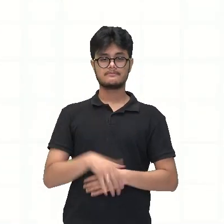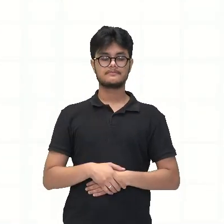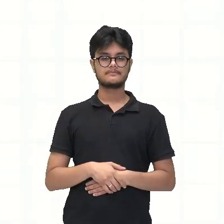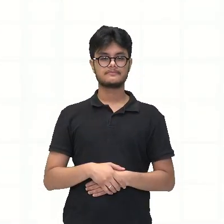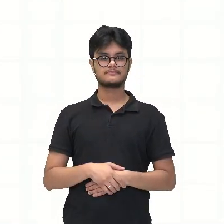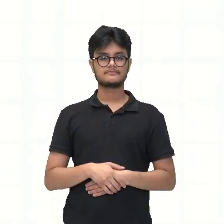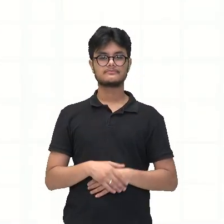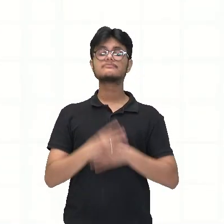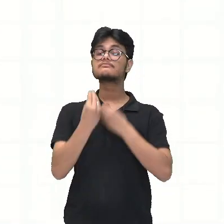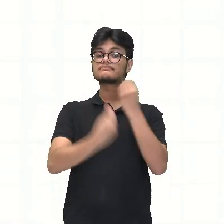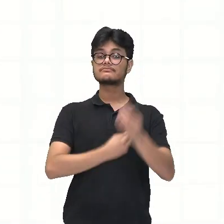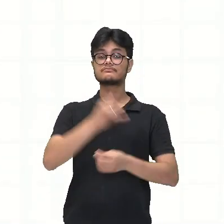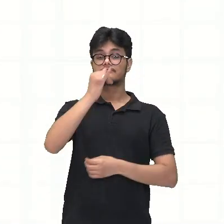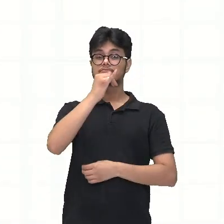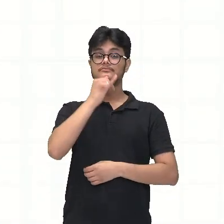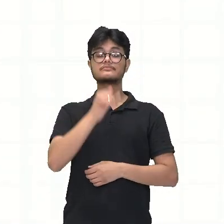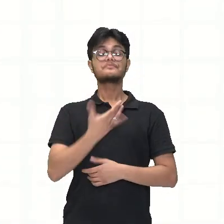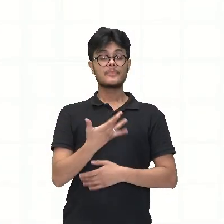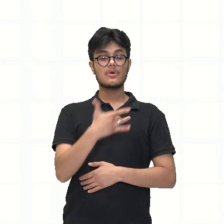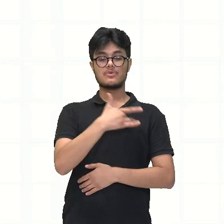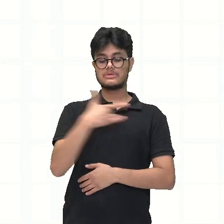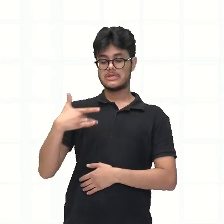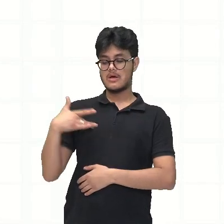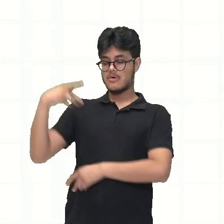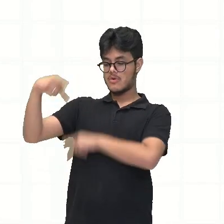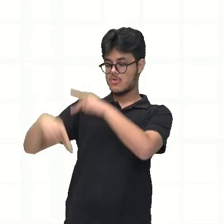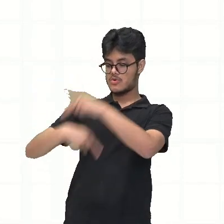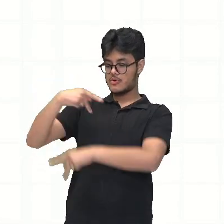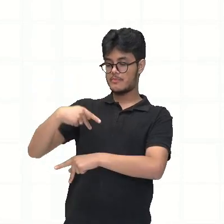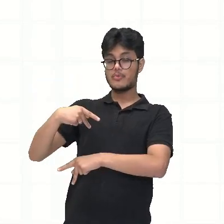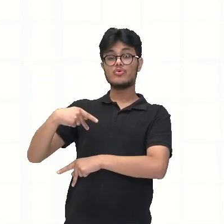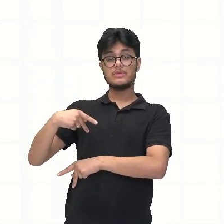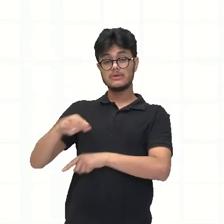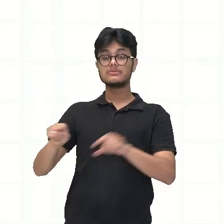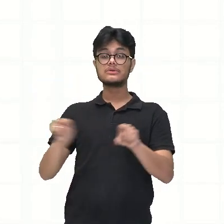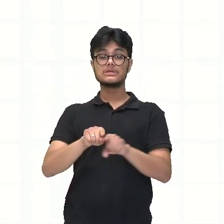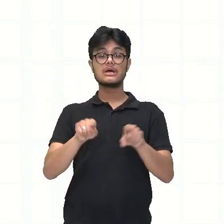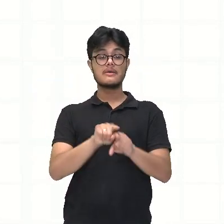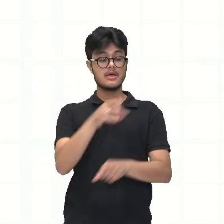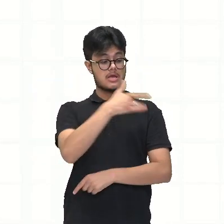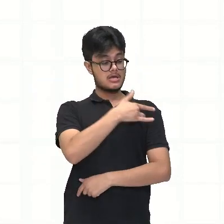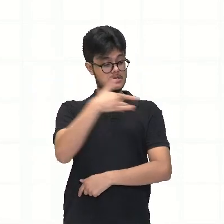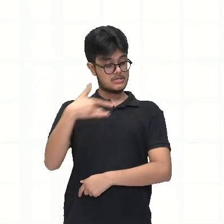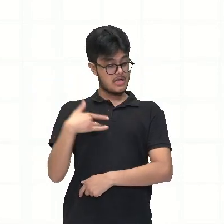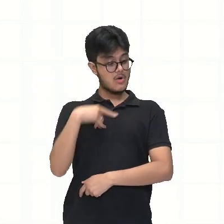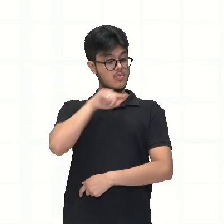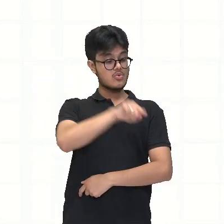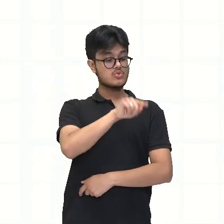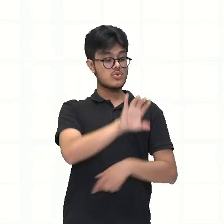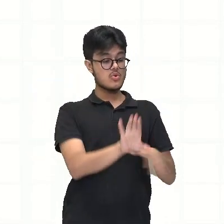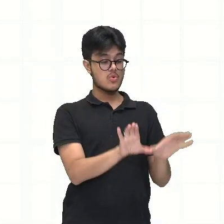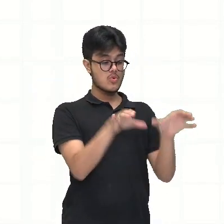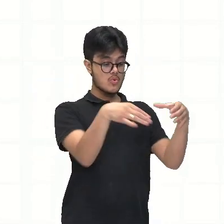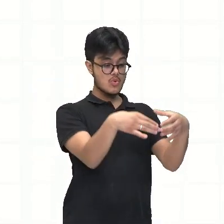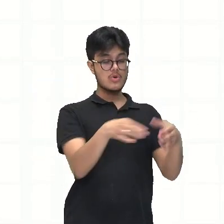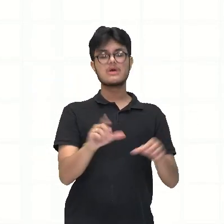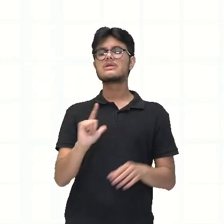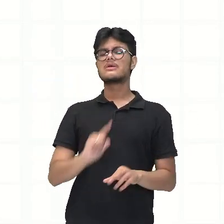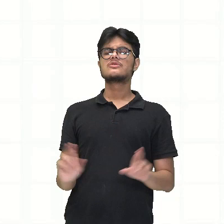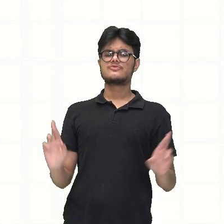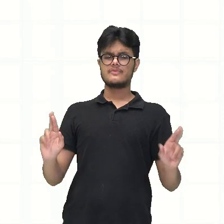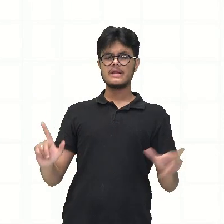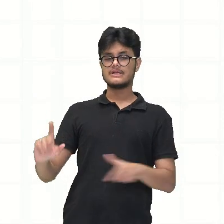mas conceito de saúde pública e saúde coletiva. E aqui existe uma